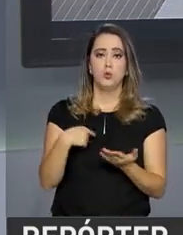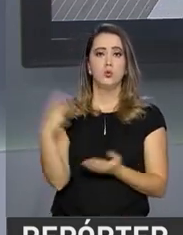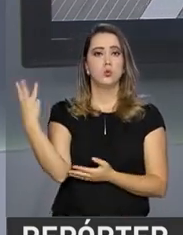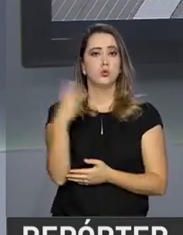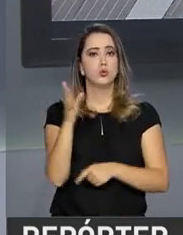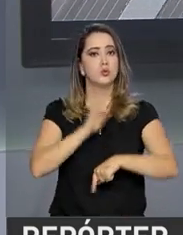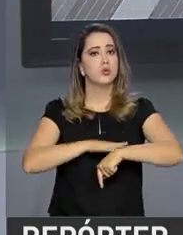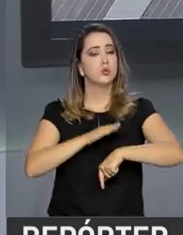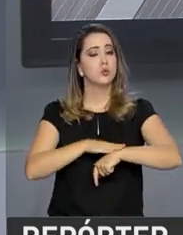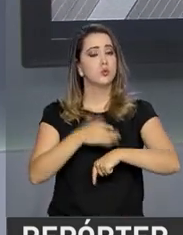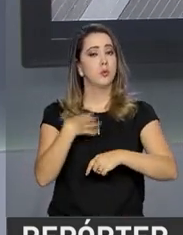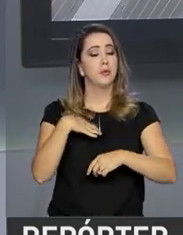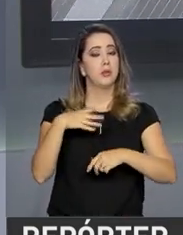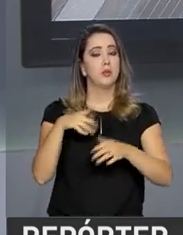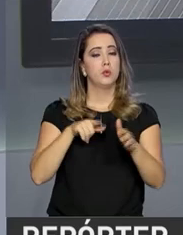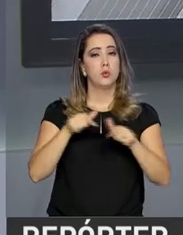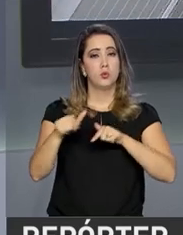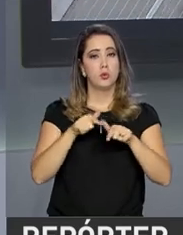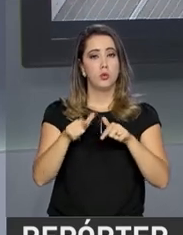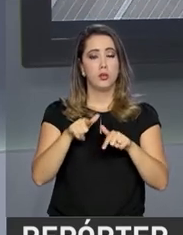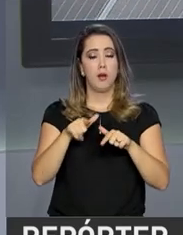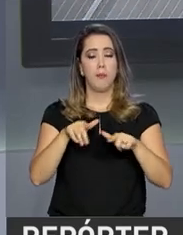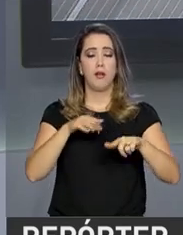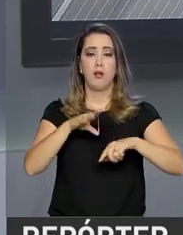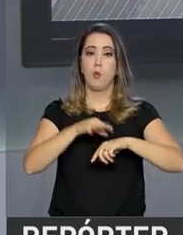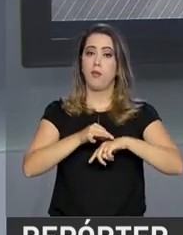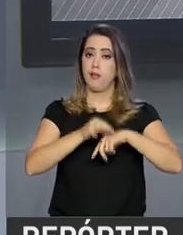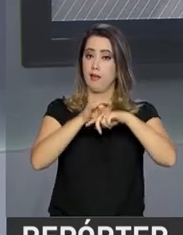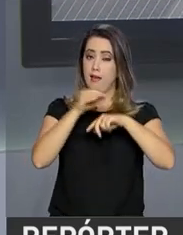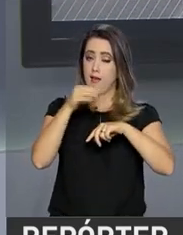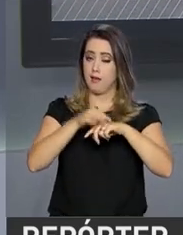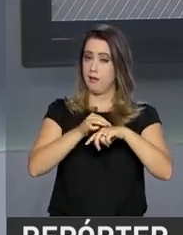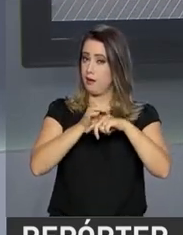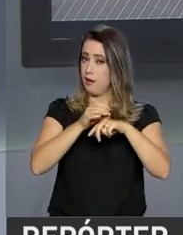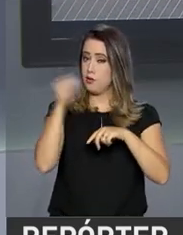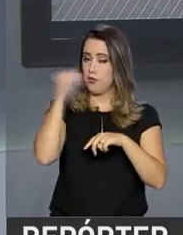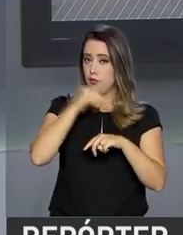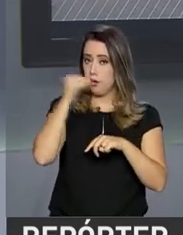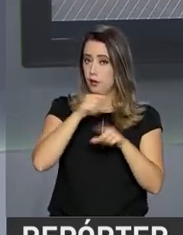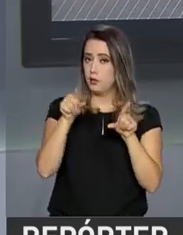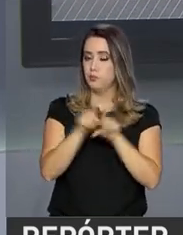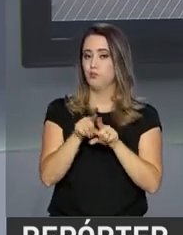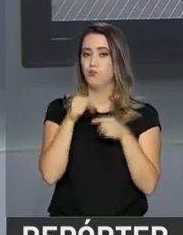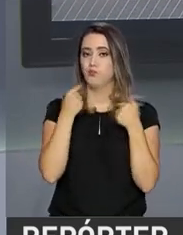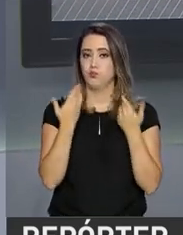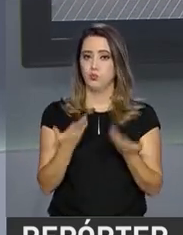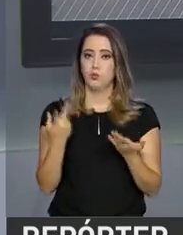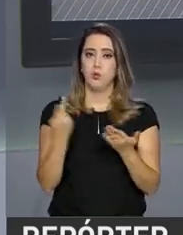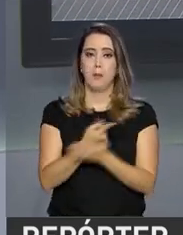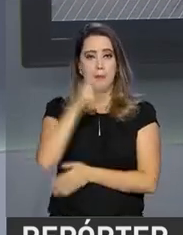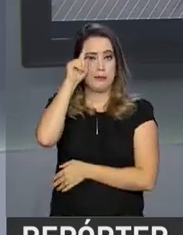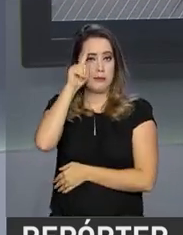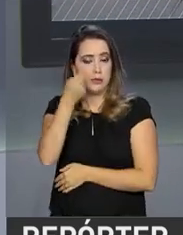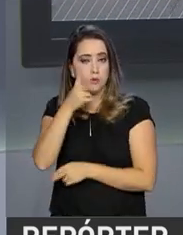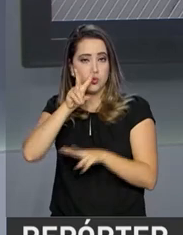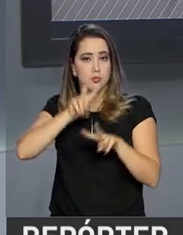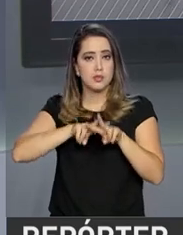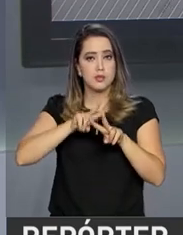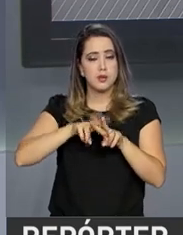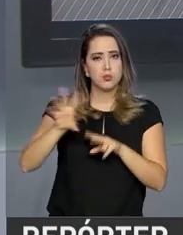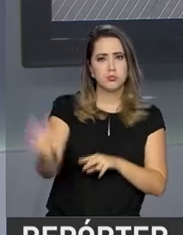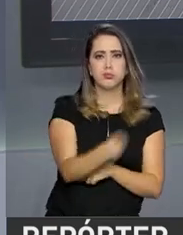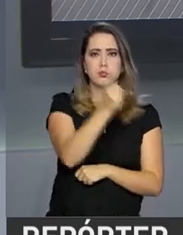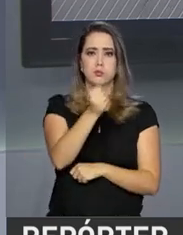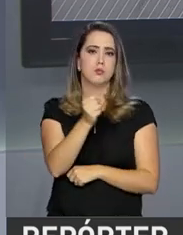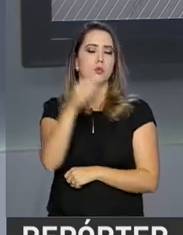fase da operação carne é fraca chamada operação trapaça foram cumpridos mandados de prisão busca e apreensão nos